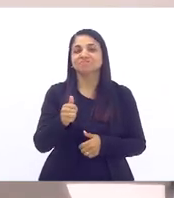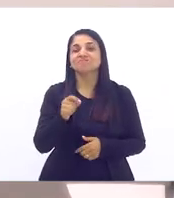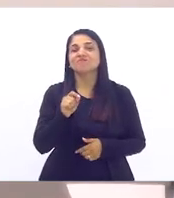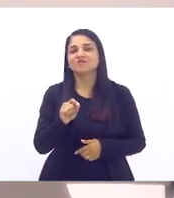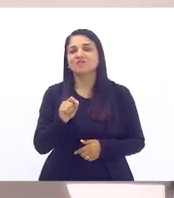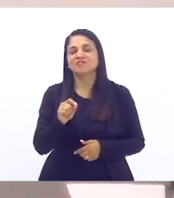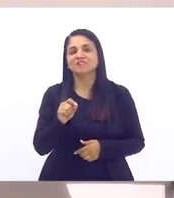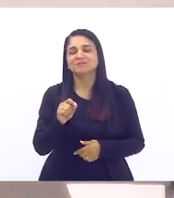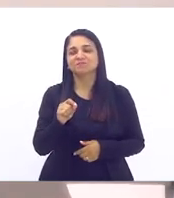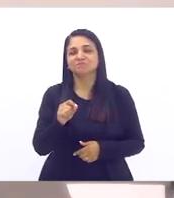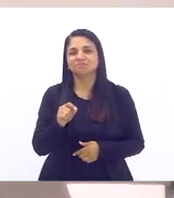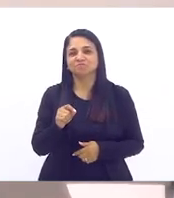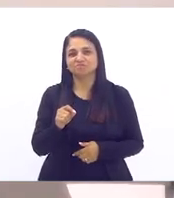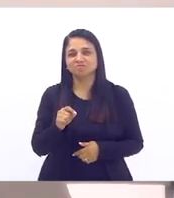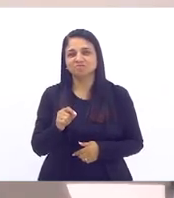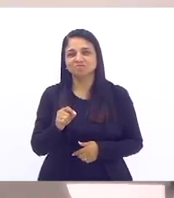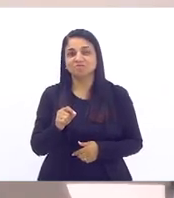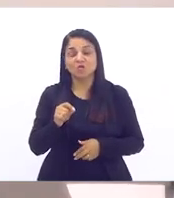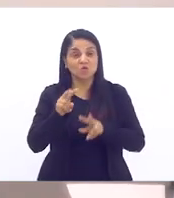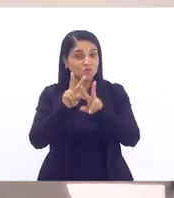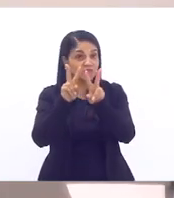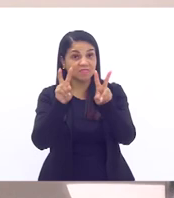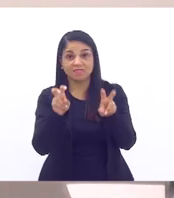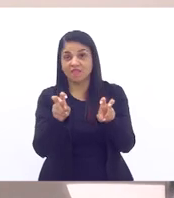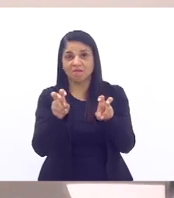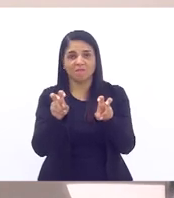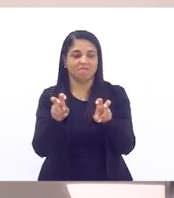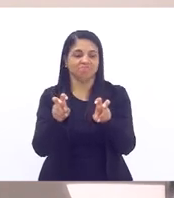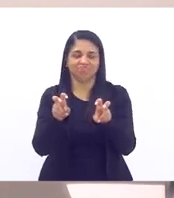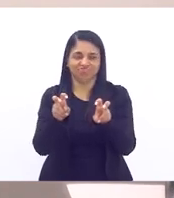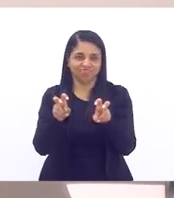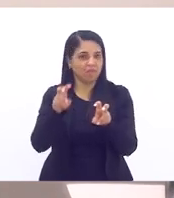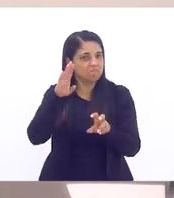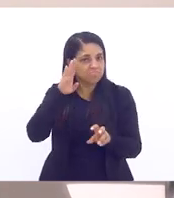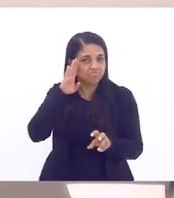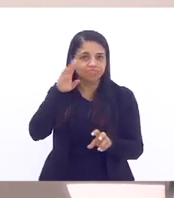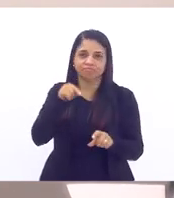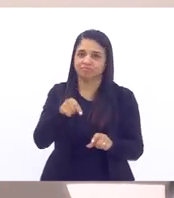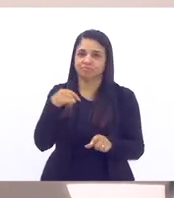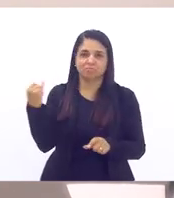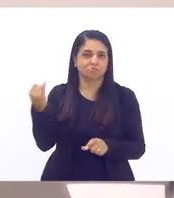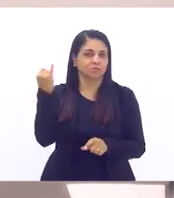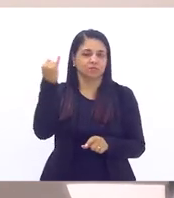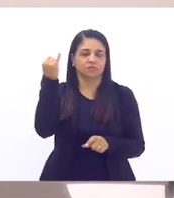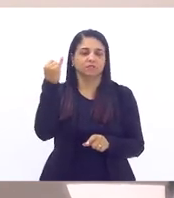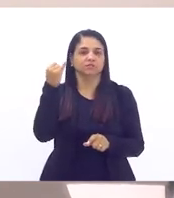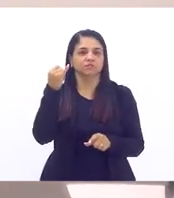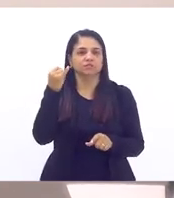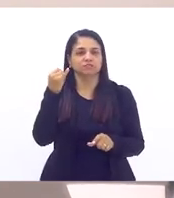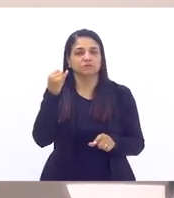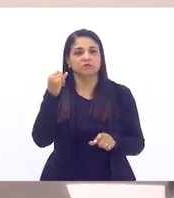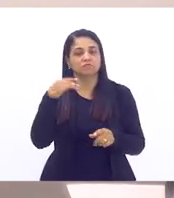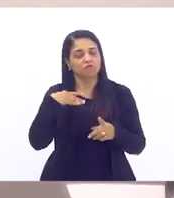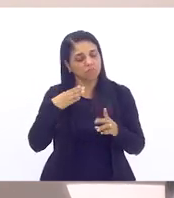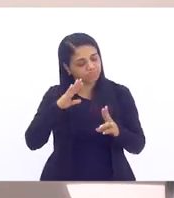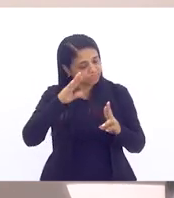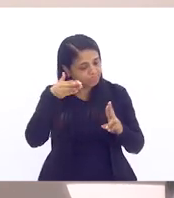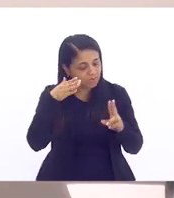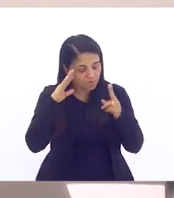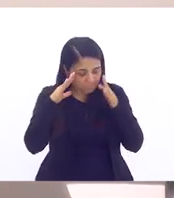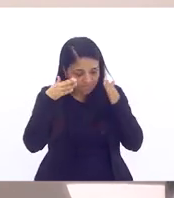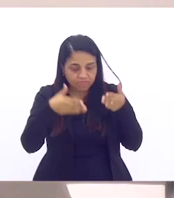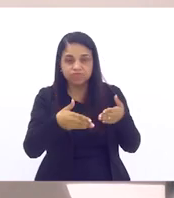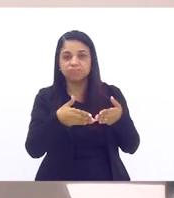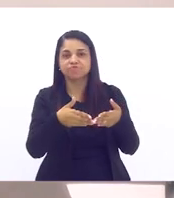que esta que esse assunto que este tema precisa de Fato e a gente vai mergulhar no assunto uma coisa